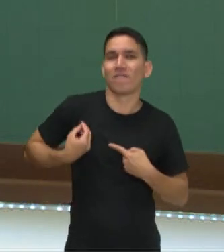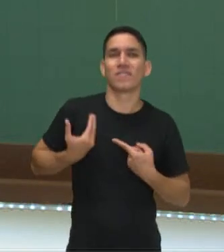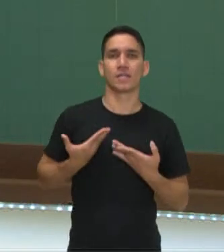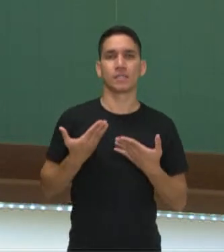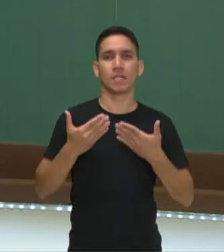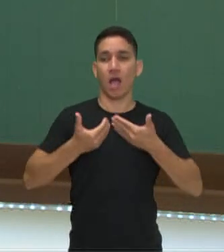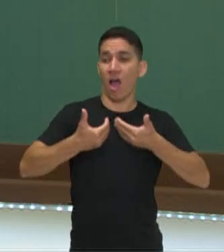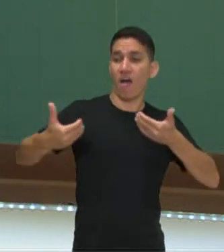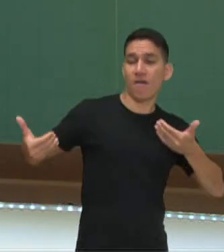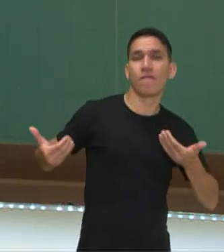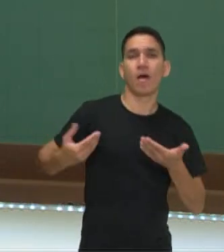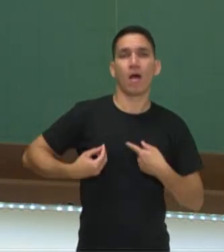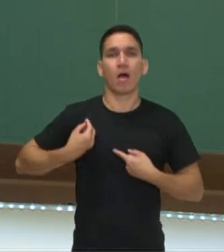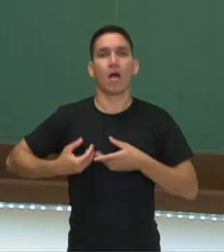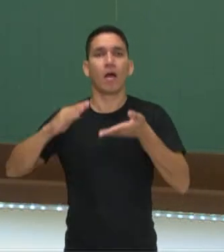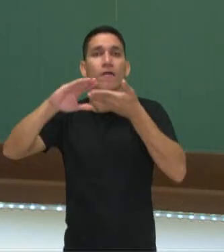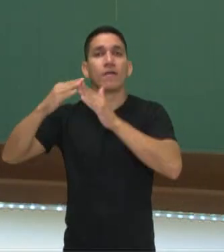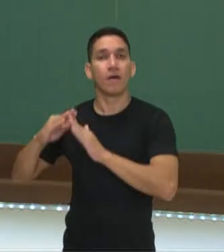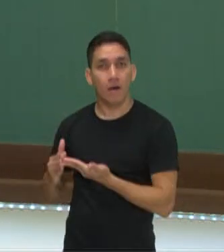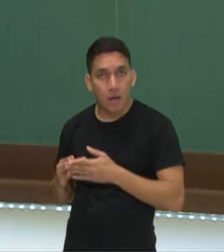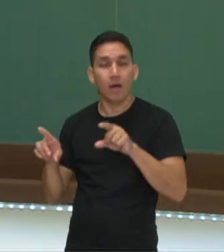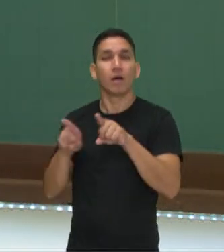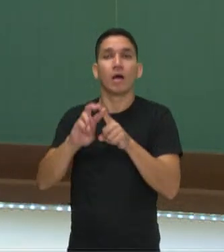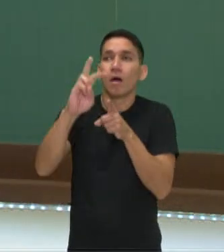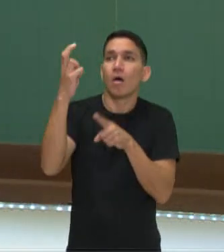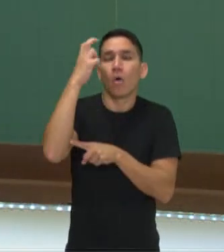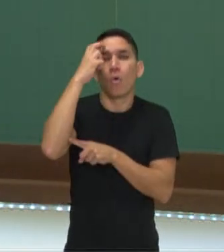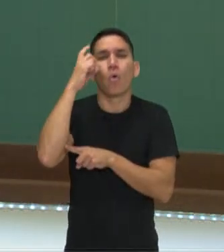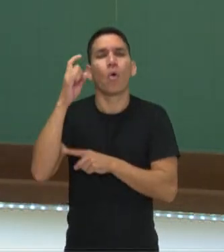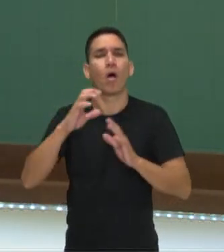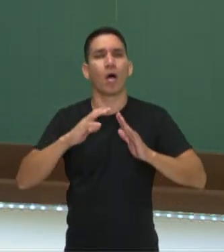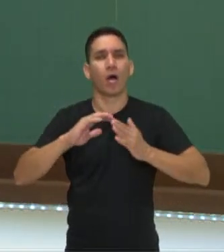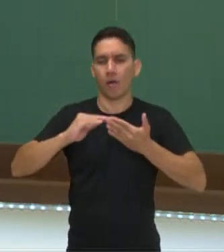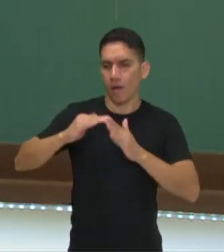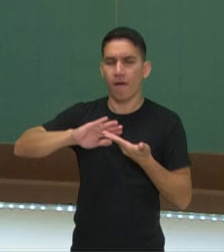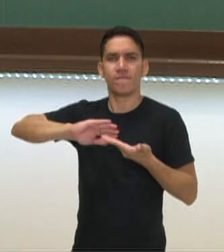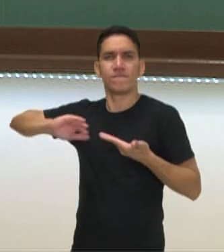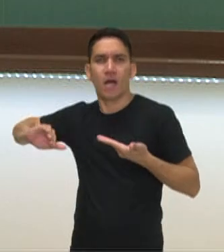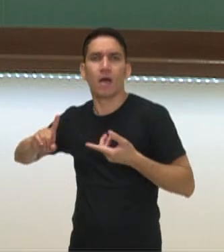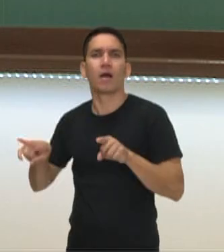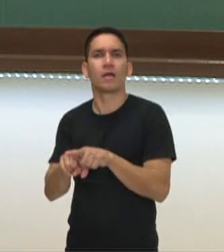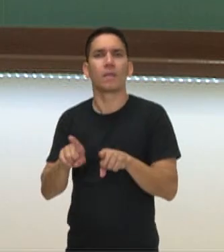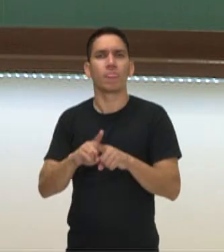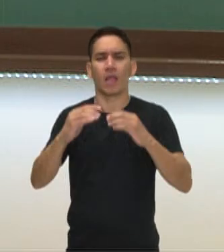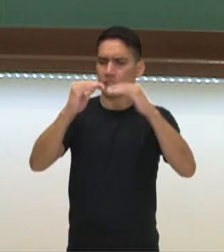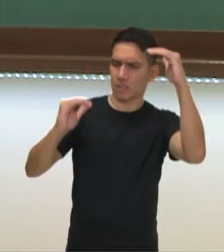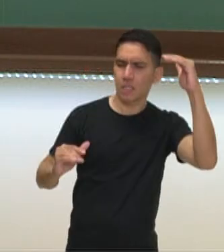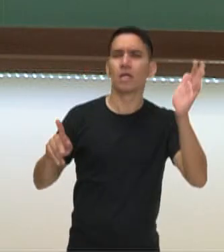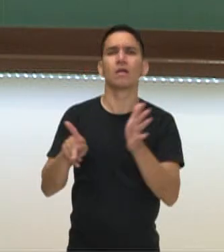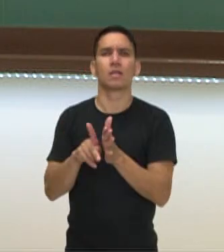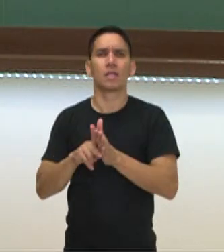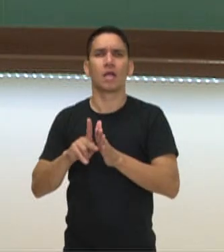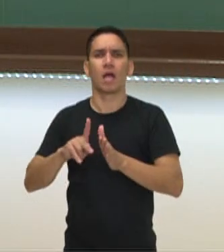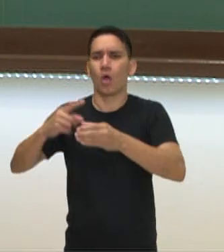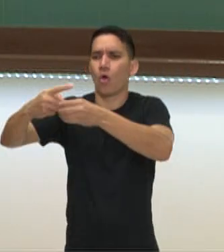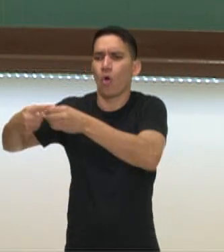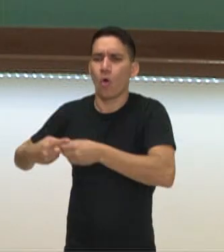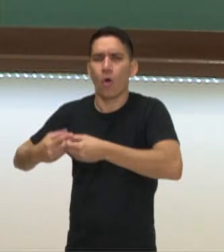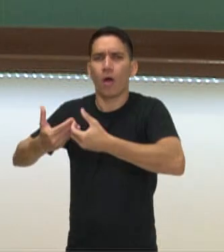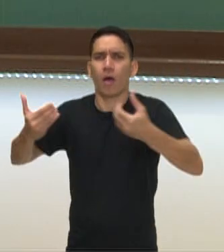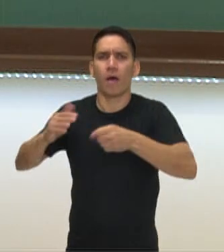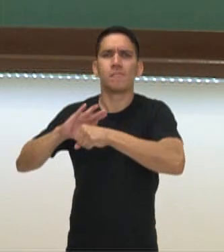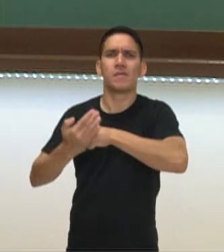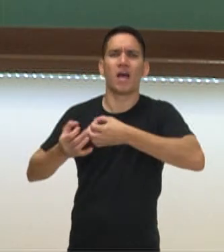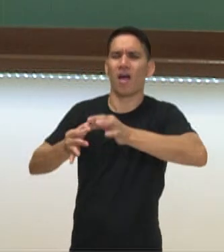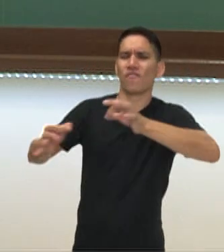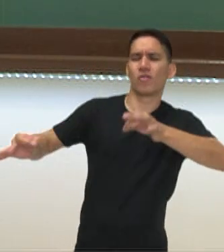né? A vida nas favelas, cultura de periferia, problemas relacionados a desigualdades sociais na periferia também.